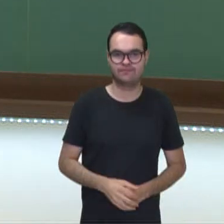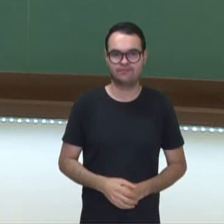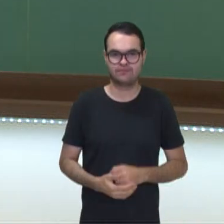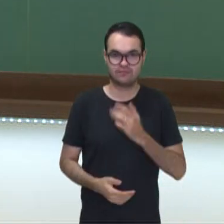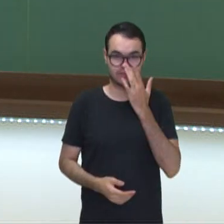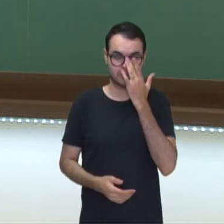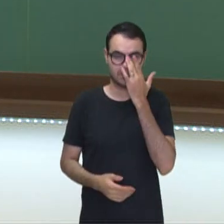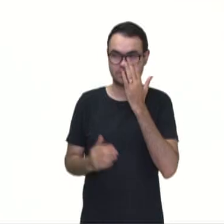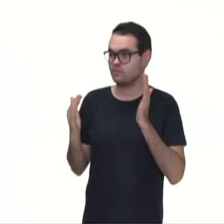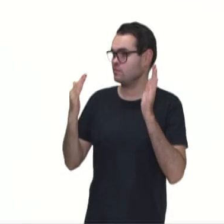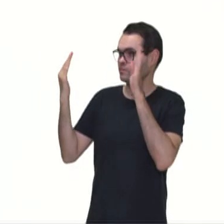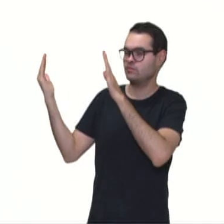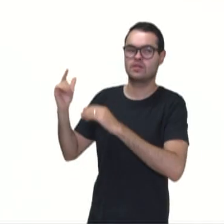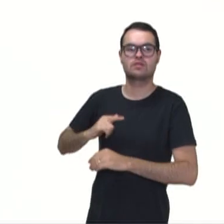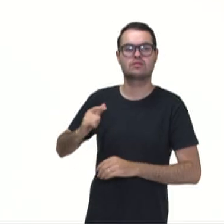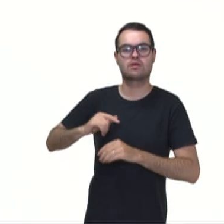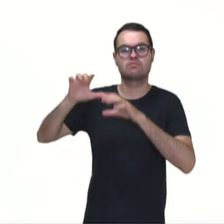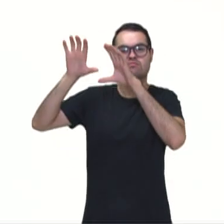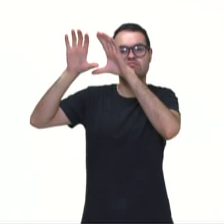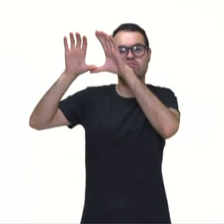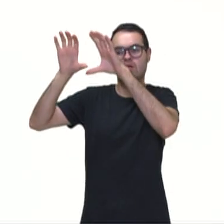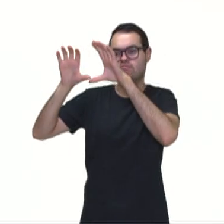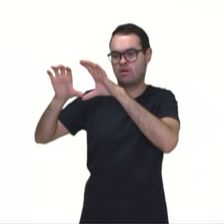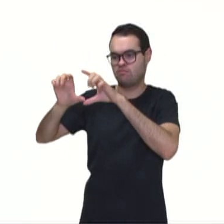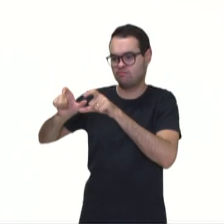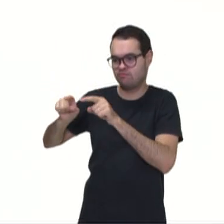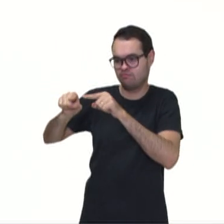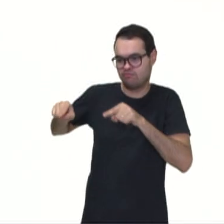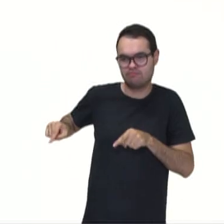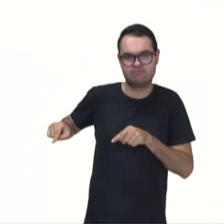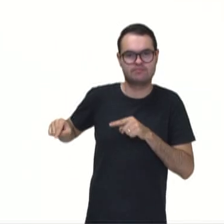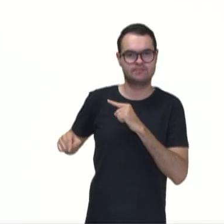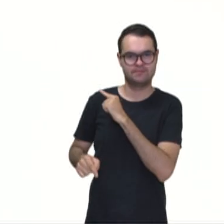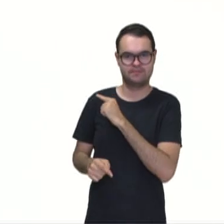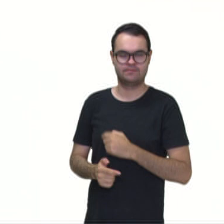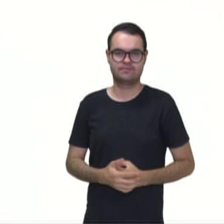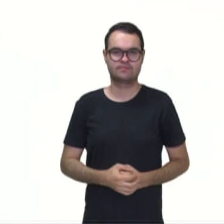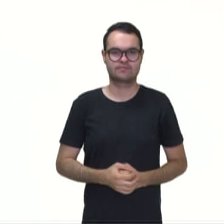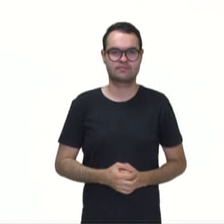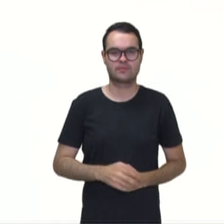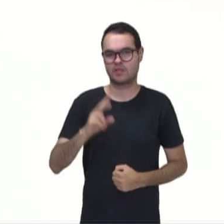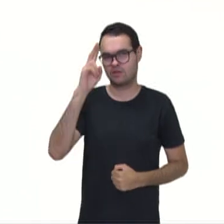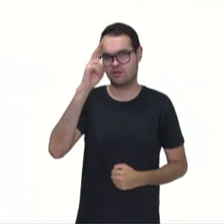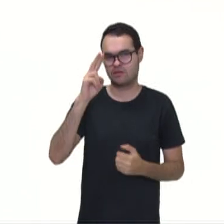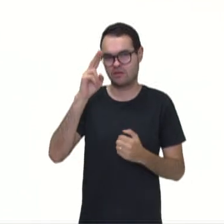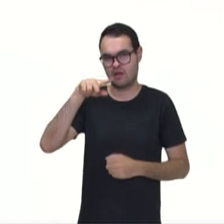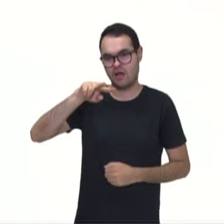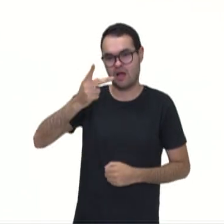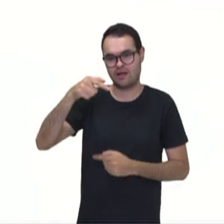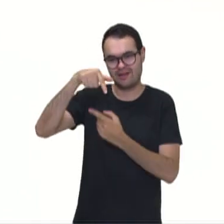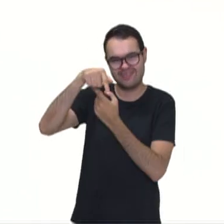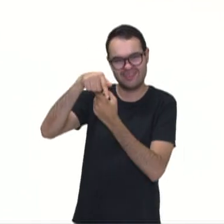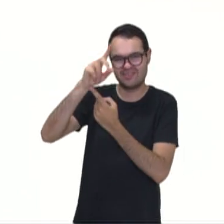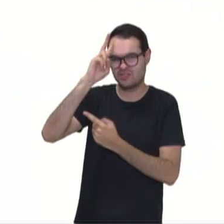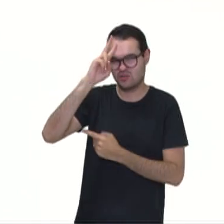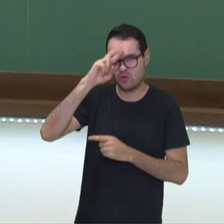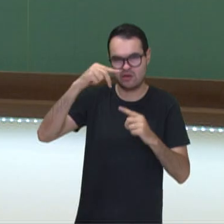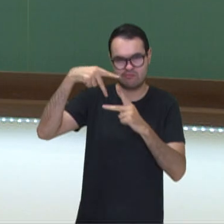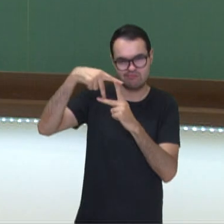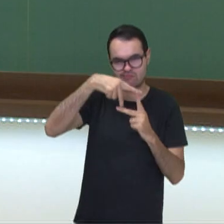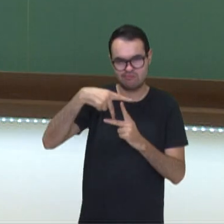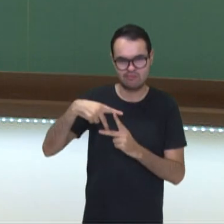aí um esquema, uma figuração, uma representação, né? Histórias em quadrinhos, então, o seu